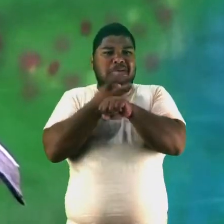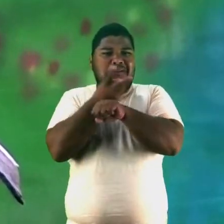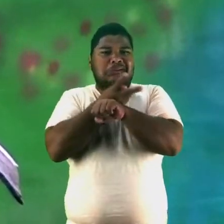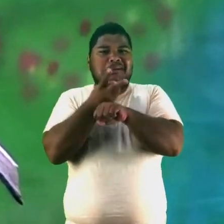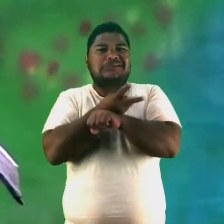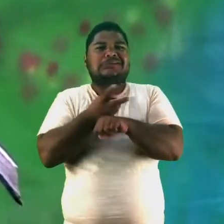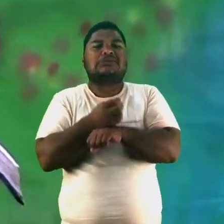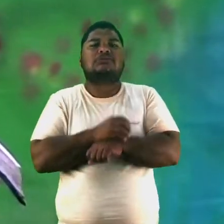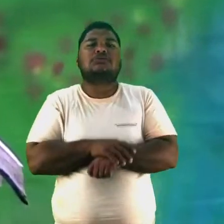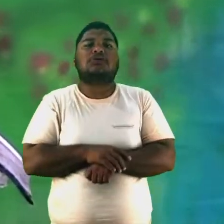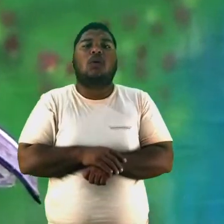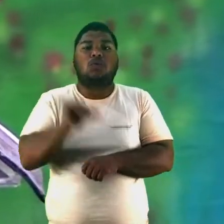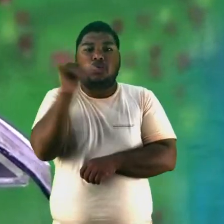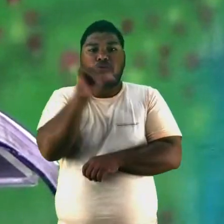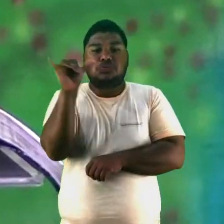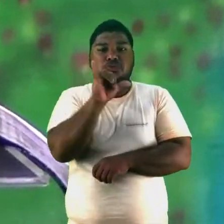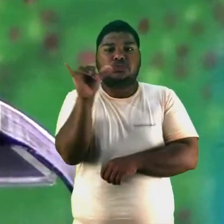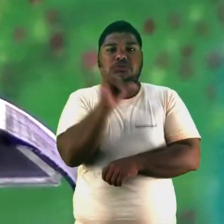Design Inteligente.